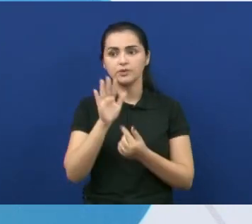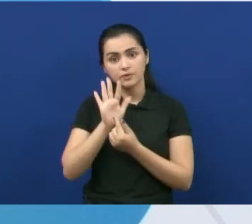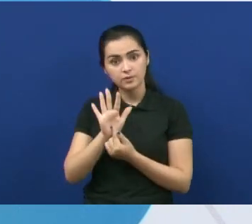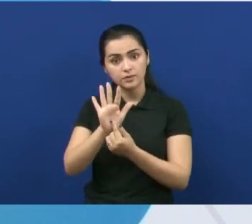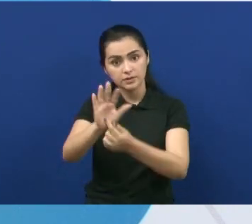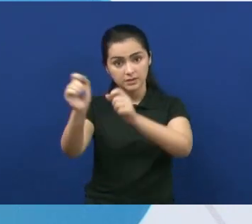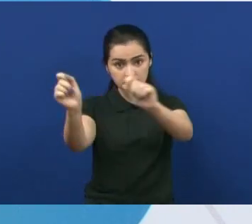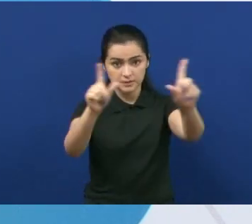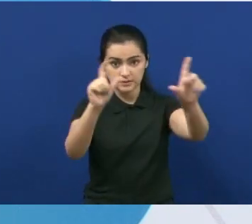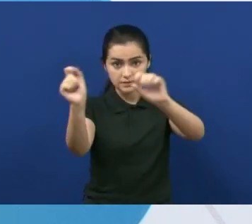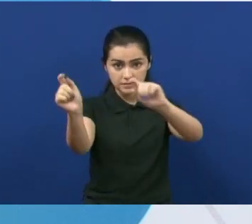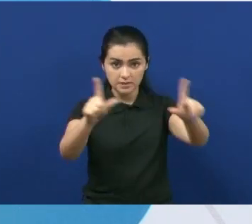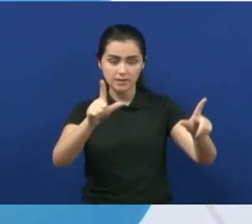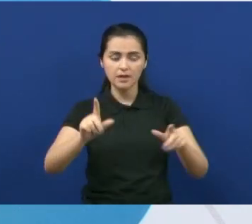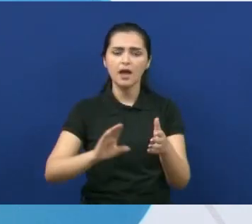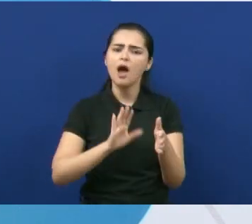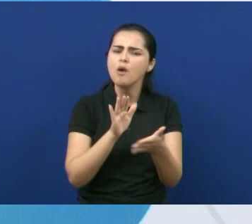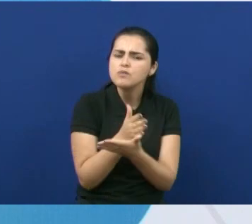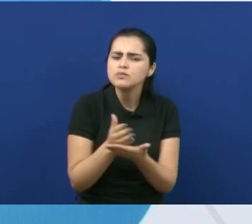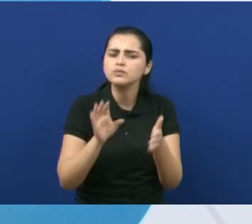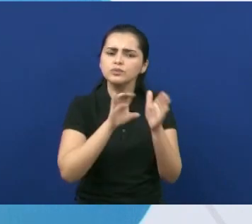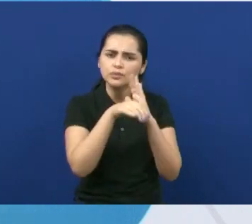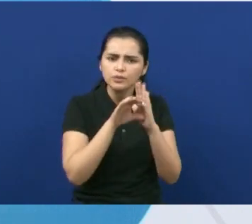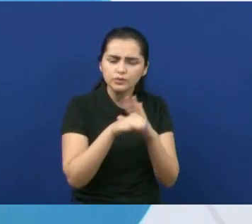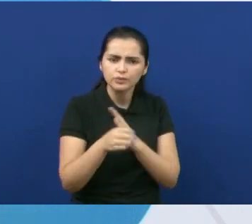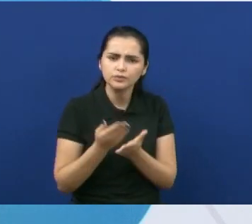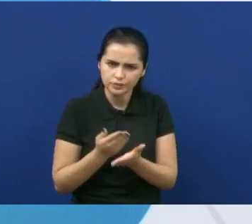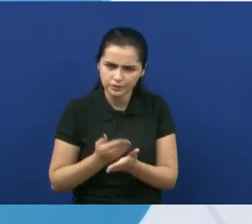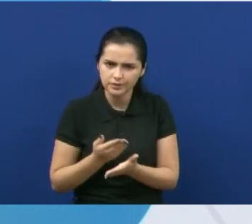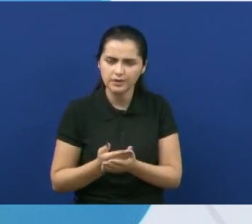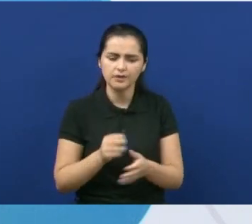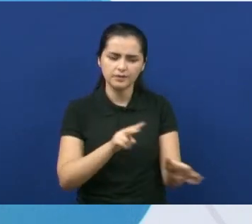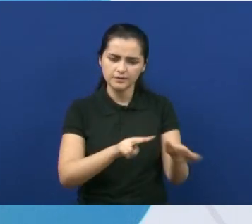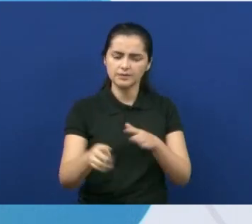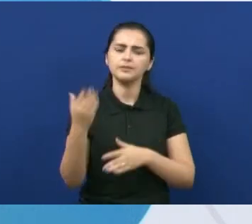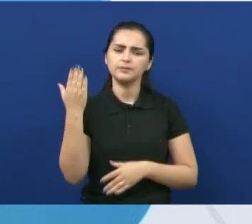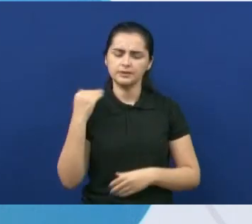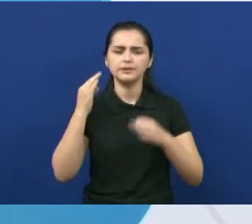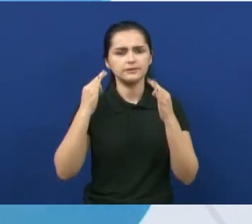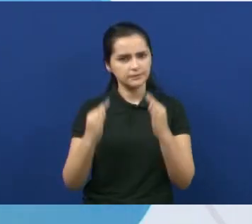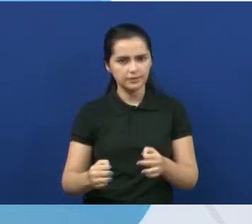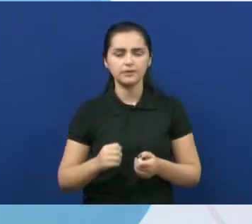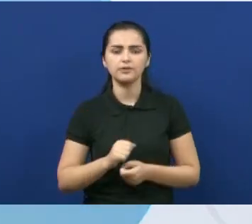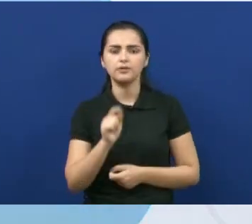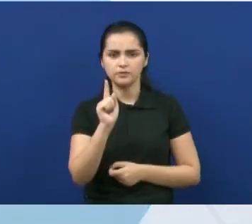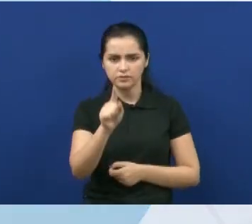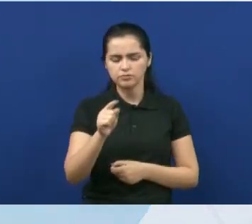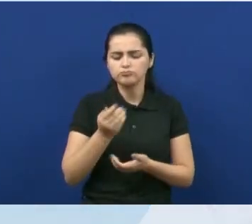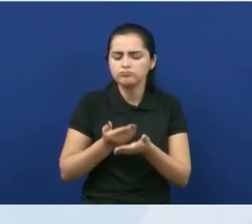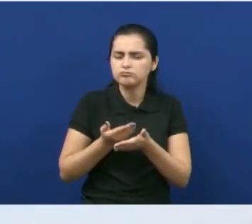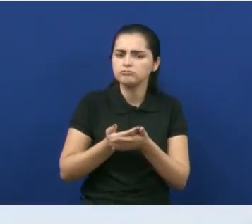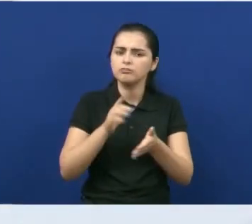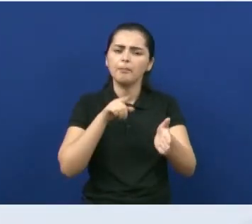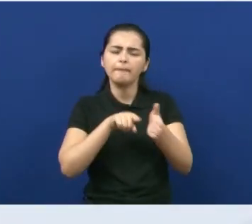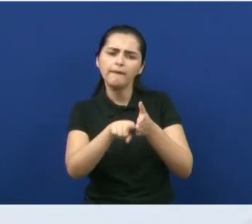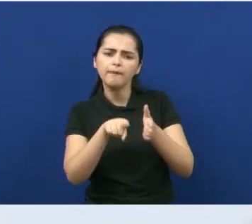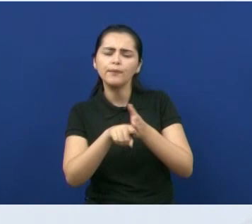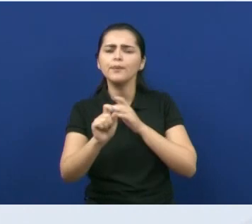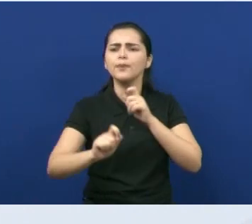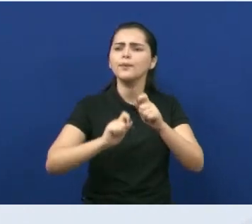aqui nos slides alguns conteúdos que vocês estudaram na semana passada, certo? Então, semana passada vocês viram as questões aí do